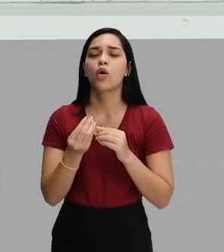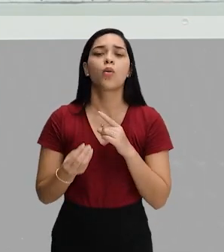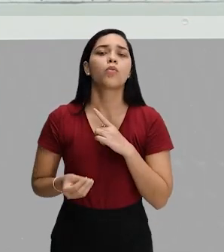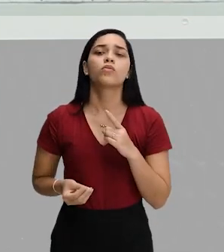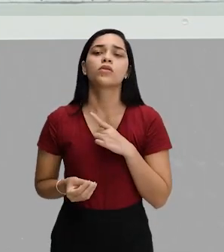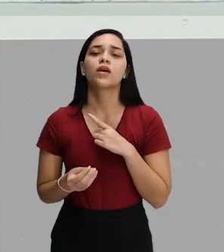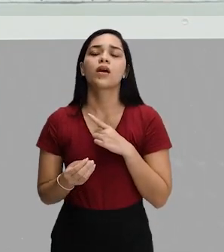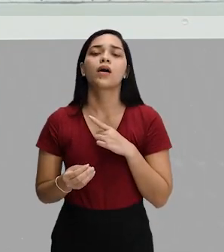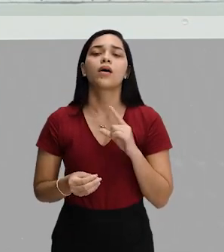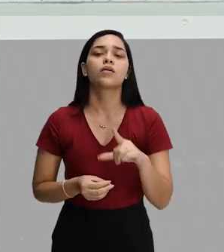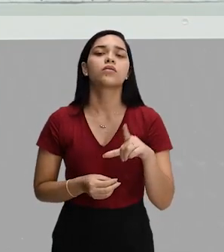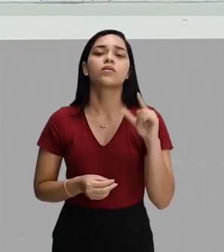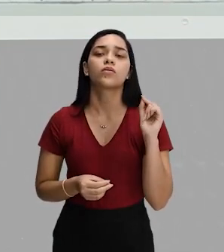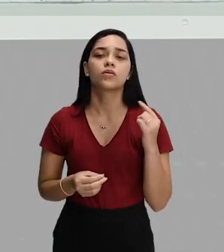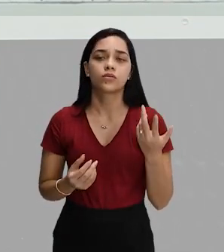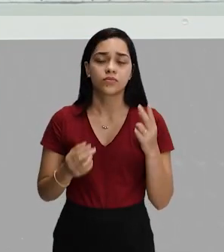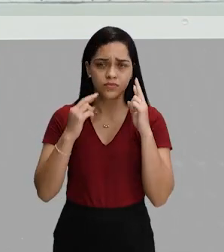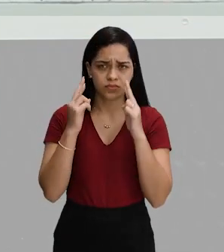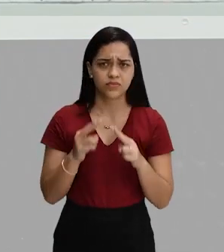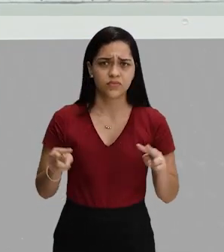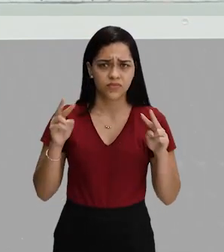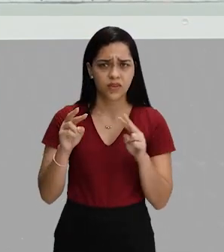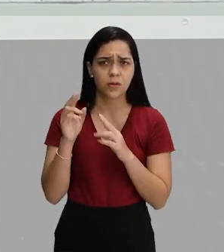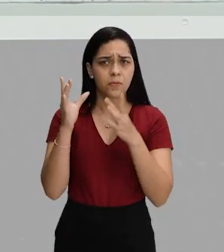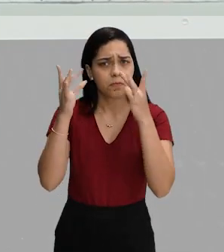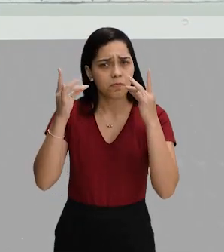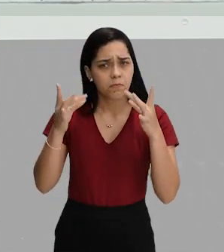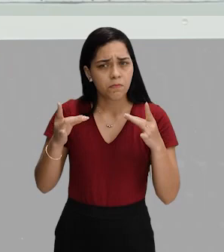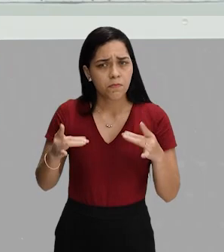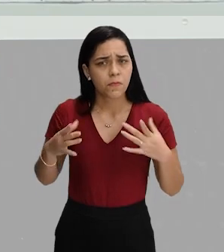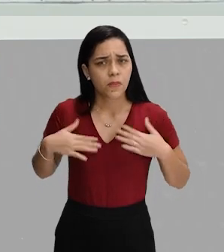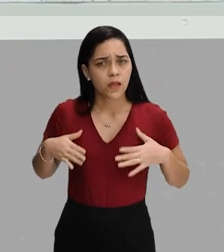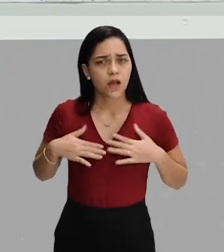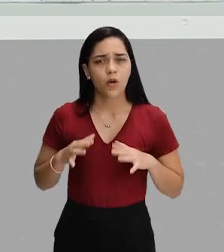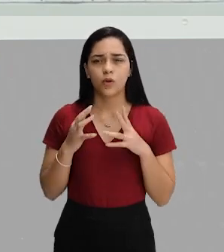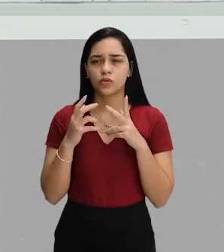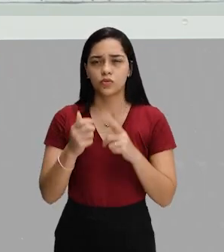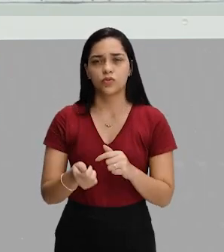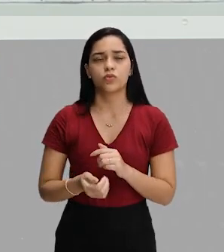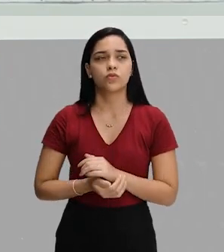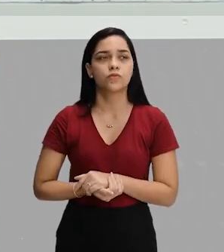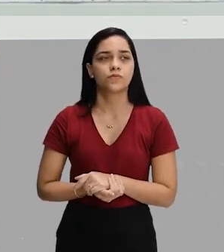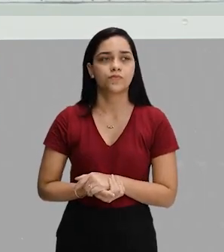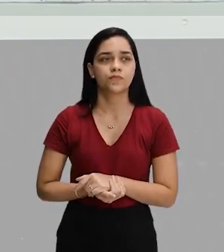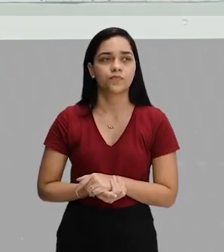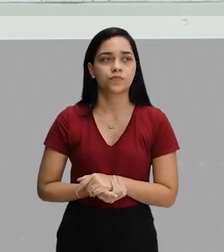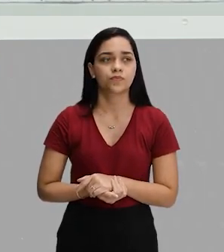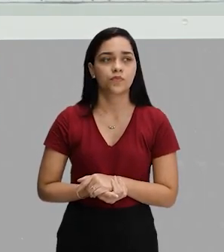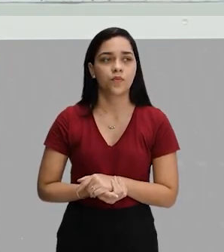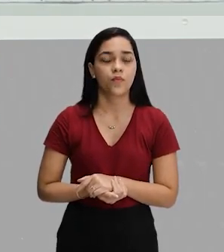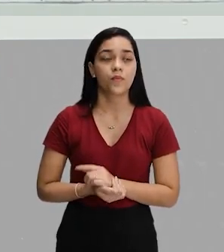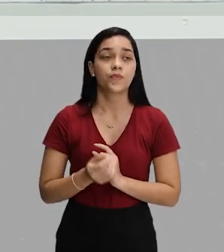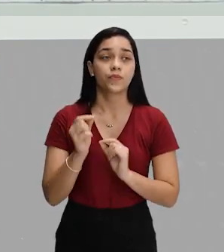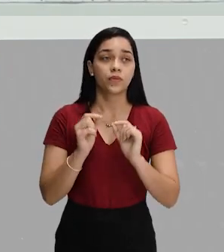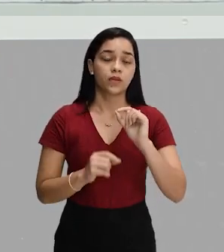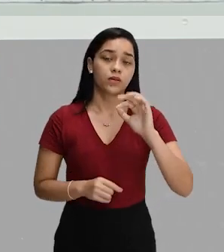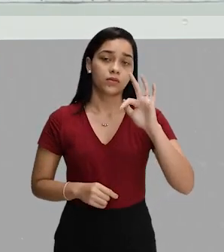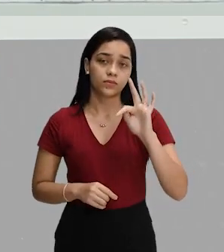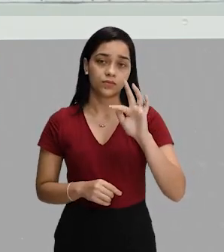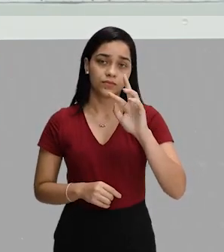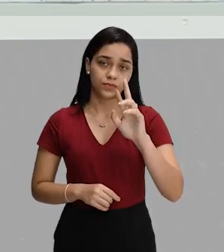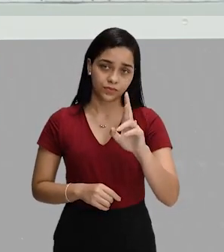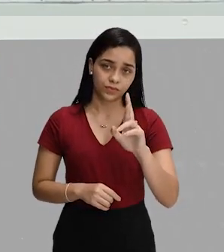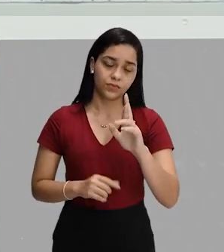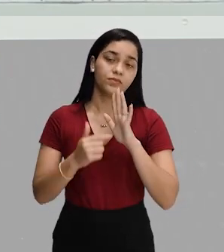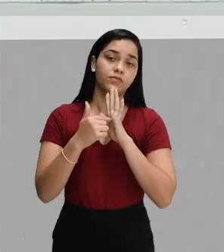nossa definição? Vamos lá, vamos destrinchar aqui calmamente tudo. Uma função f de R em R, ou